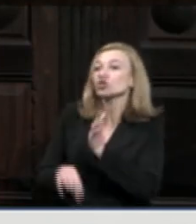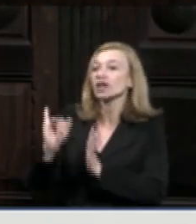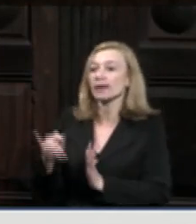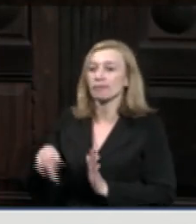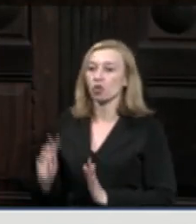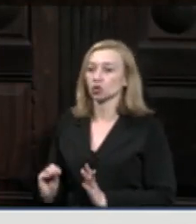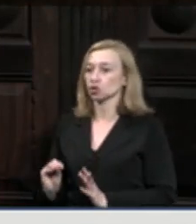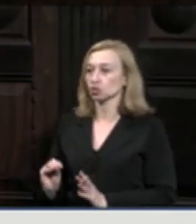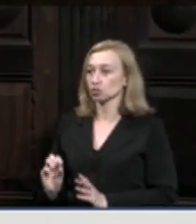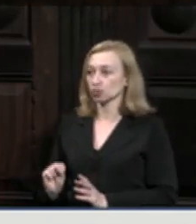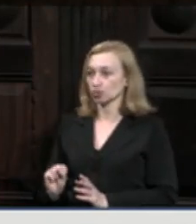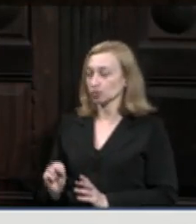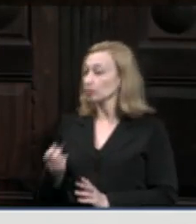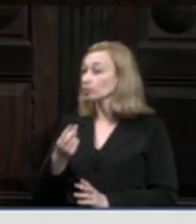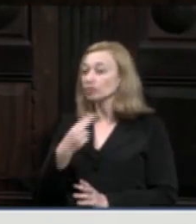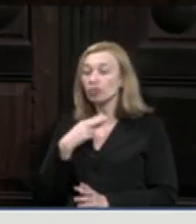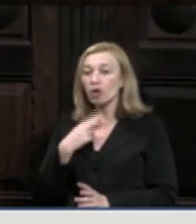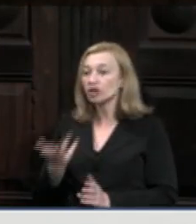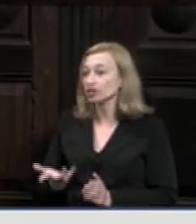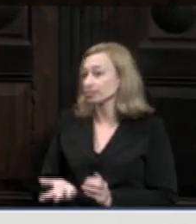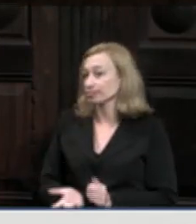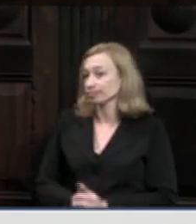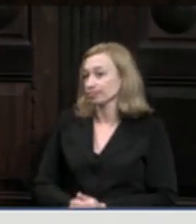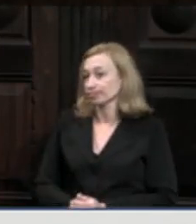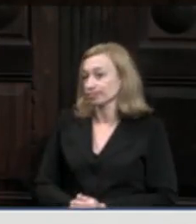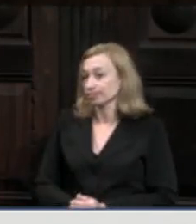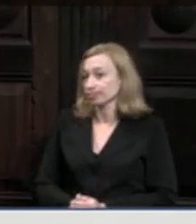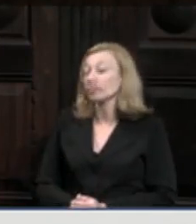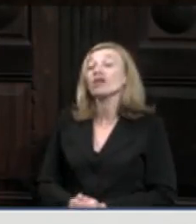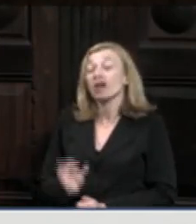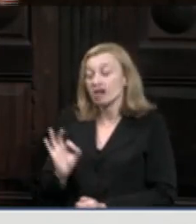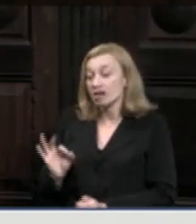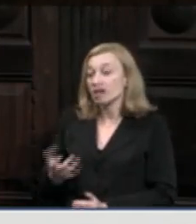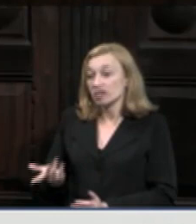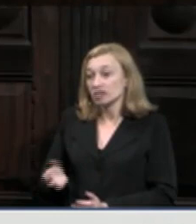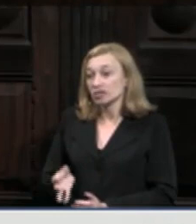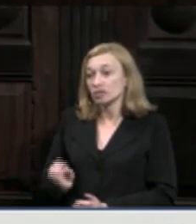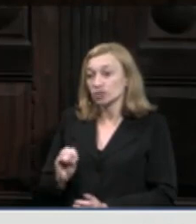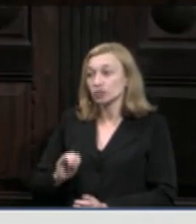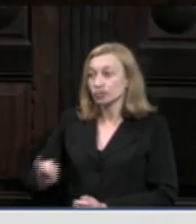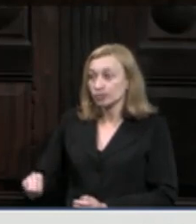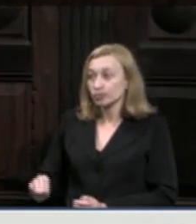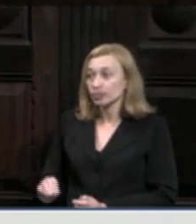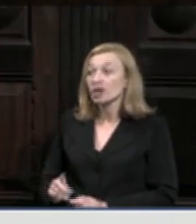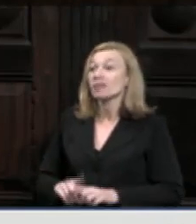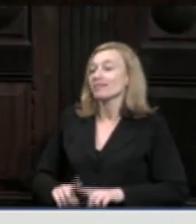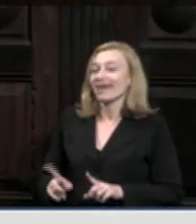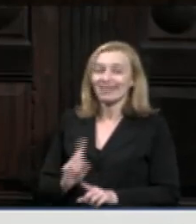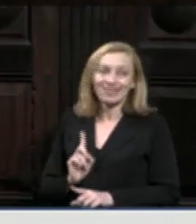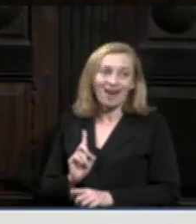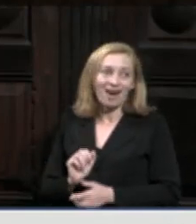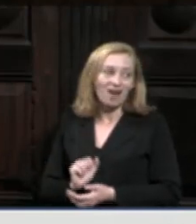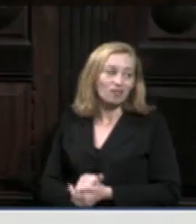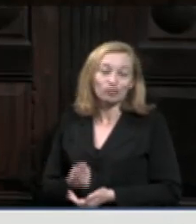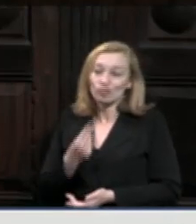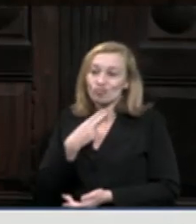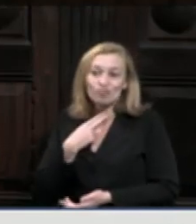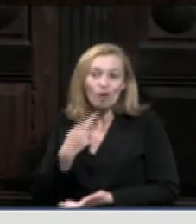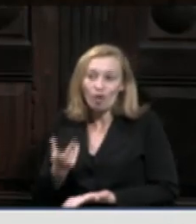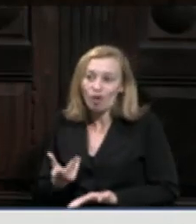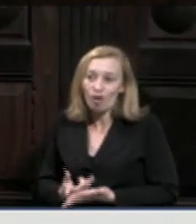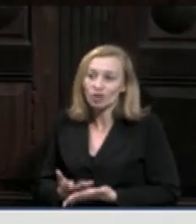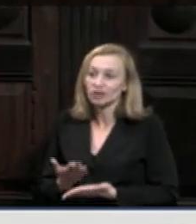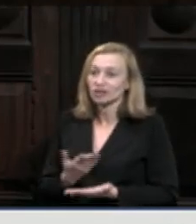devolve a diferença. É isso que tem que ser feito. Mas não, porque isso daí